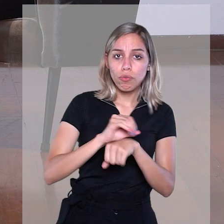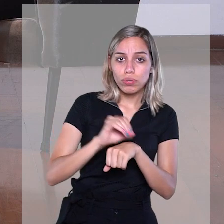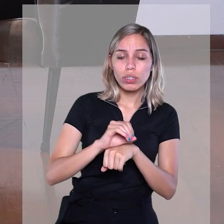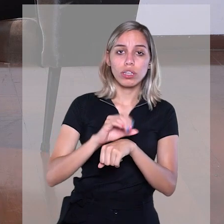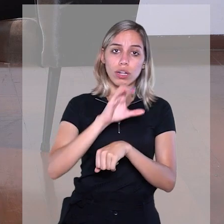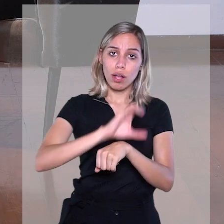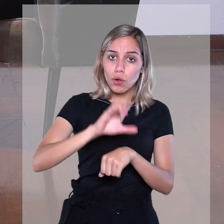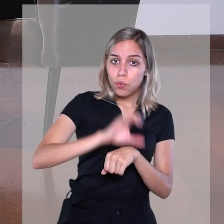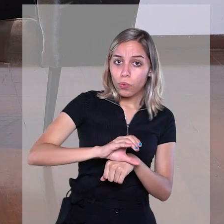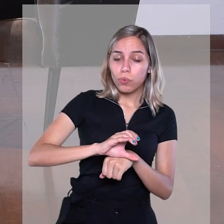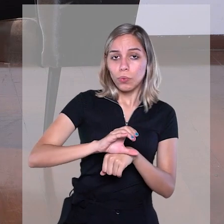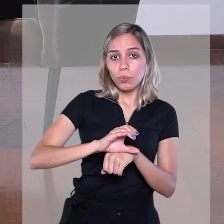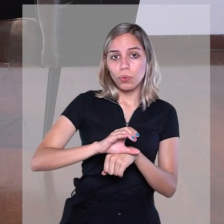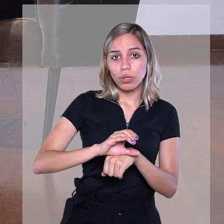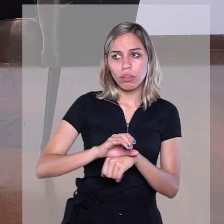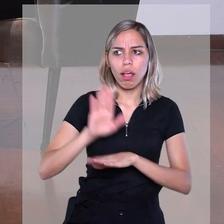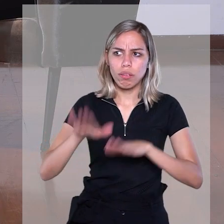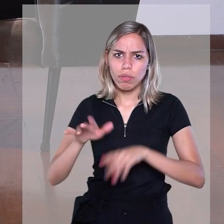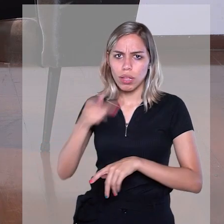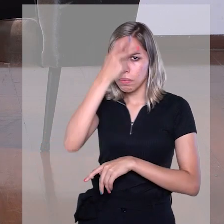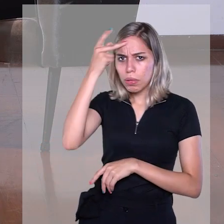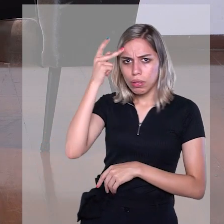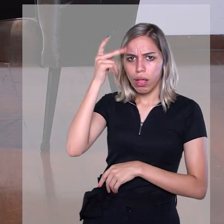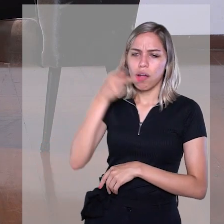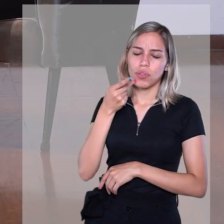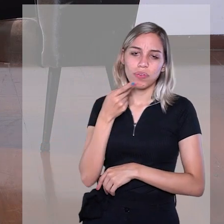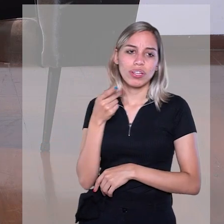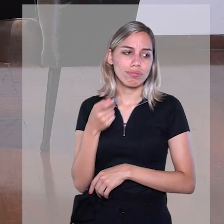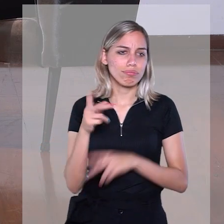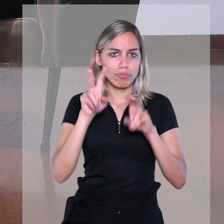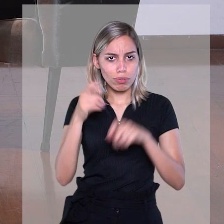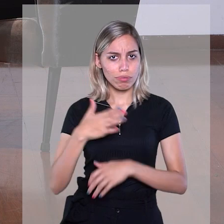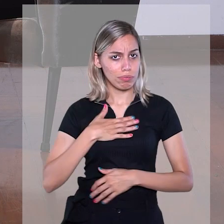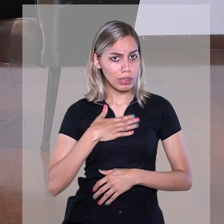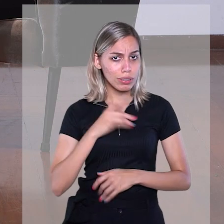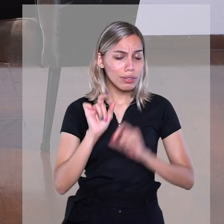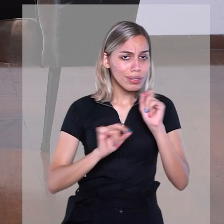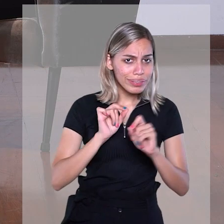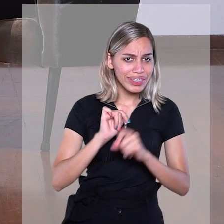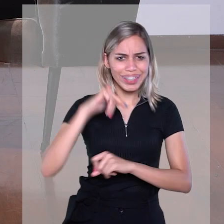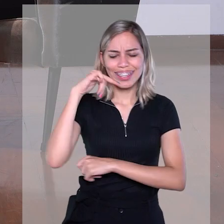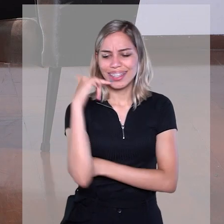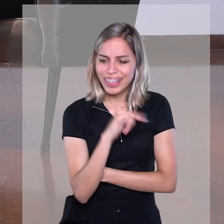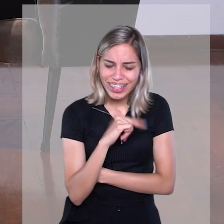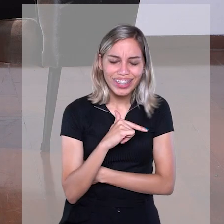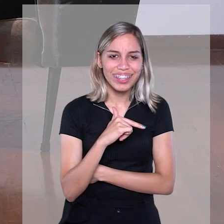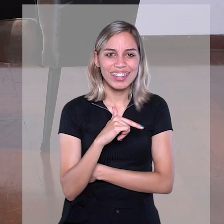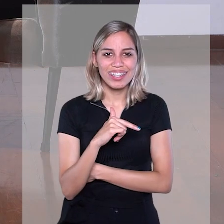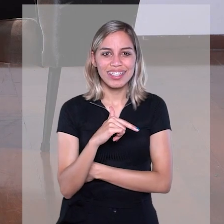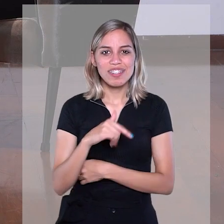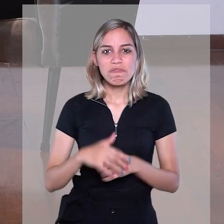era matéria até de riso, muitas vezes. As pessoas falavam de mim chegavam a falar com